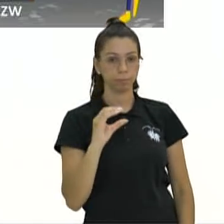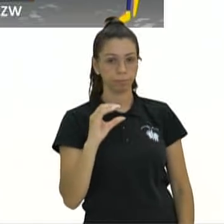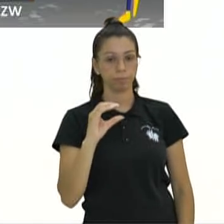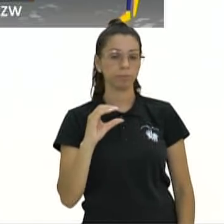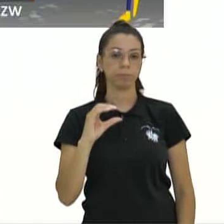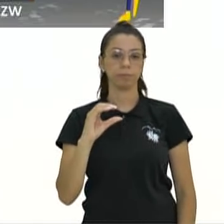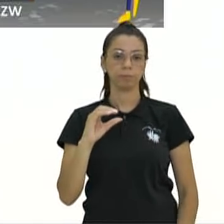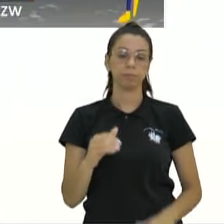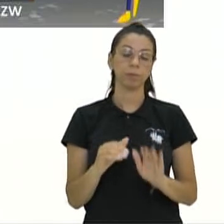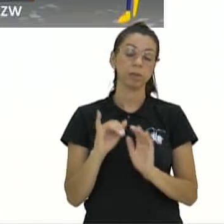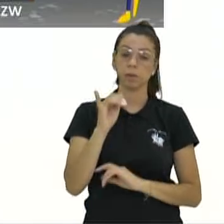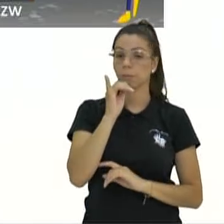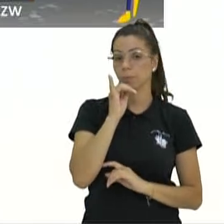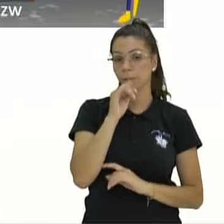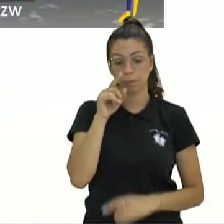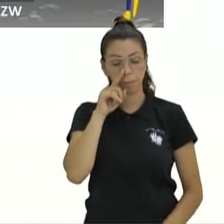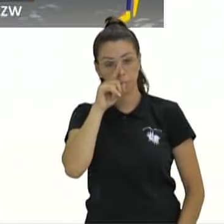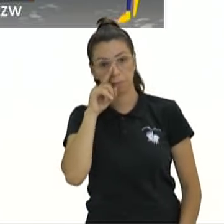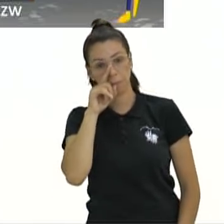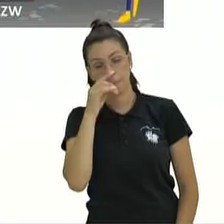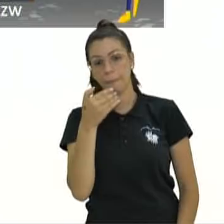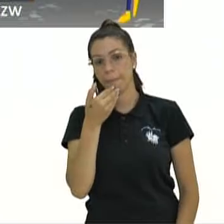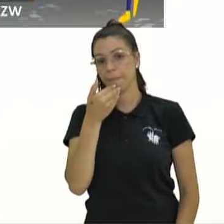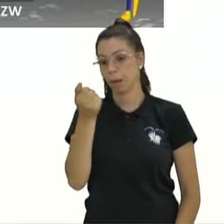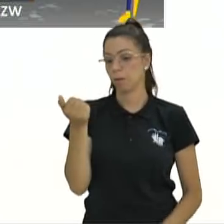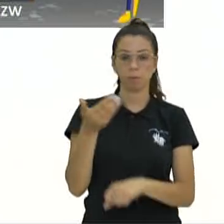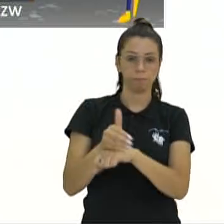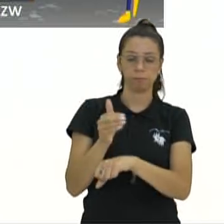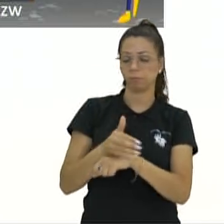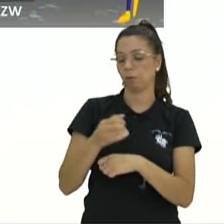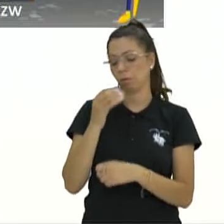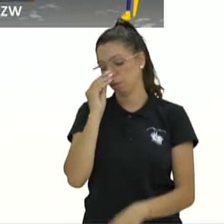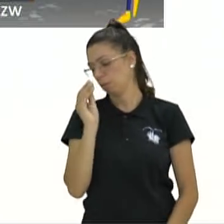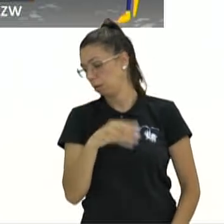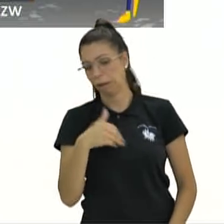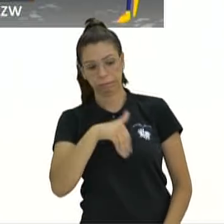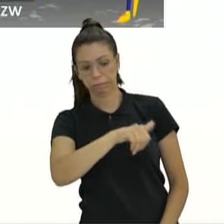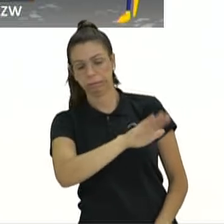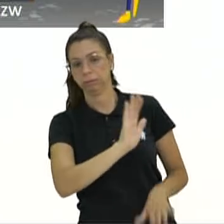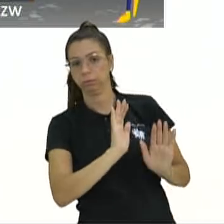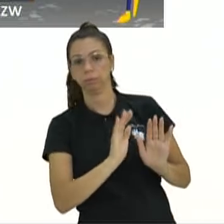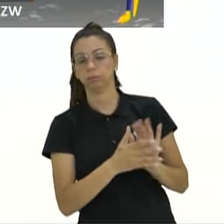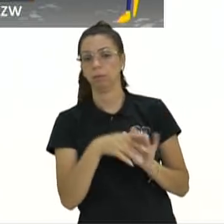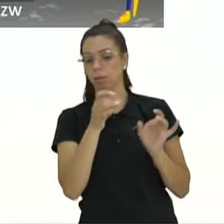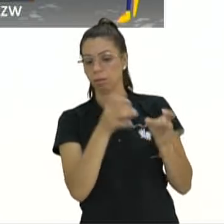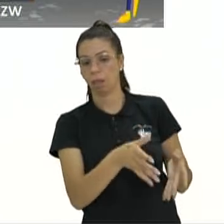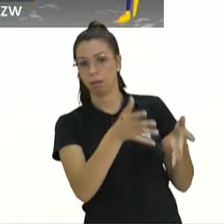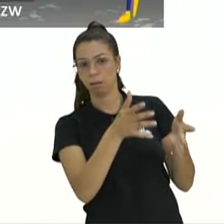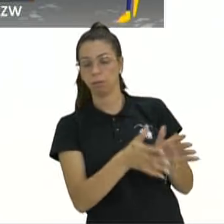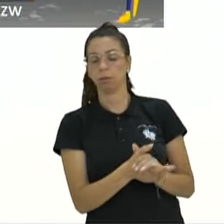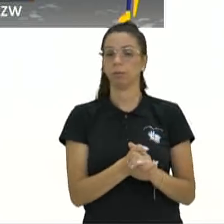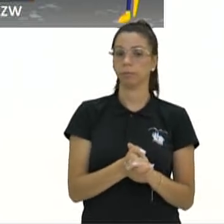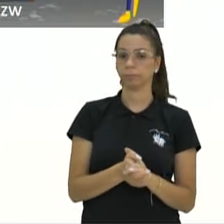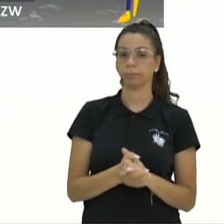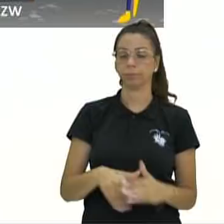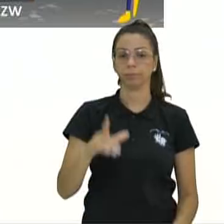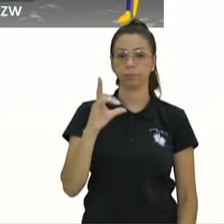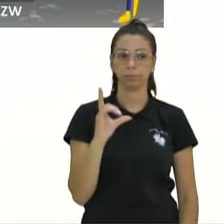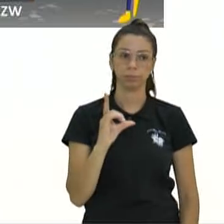C, se houver risco, melhor não praticar. Deixa para lá, não vou fazer isso, vou abandonar. E a alternativa